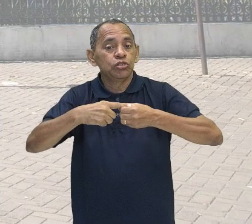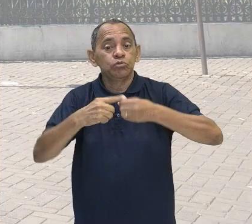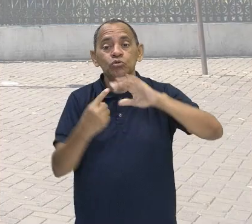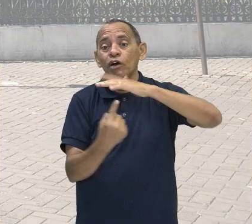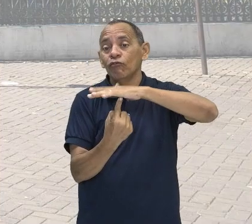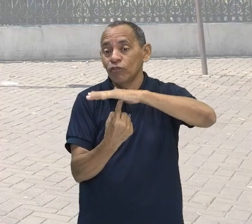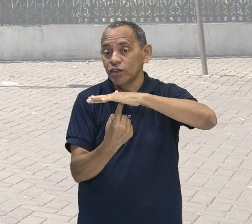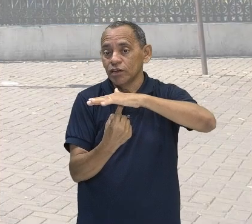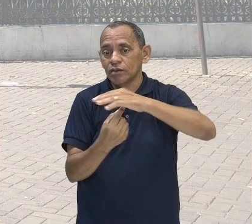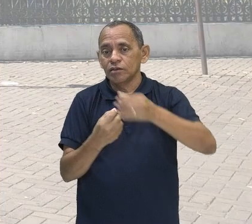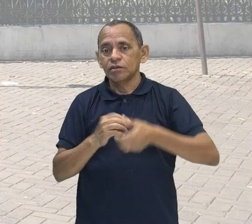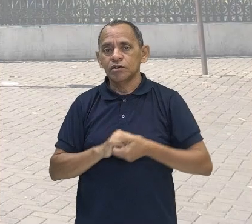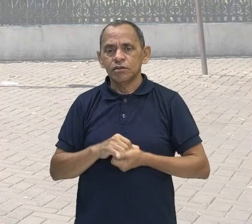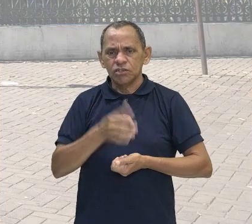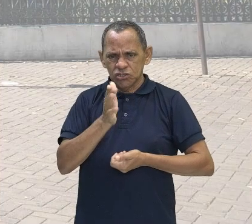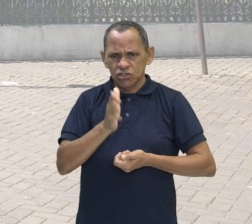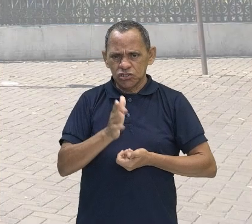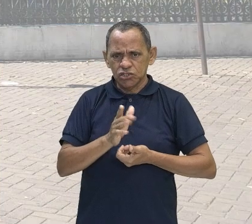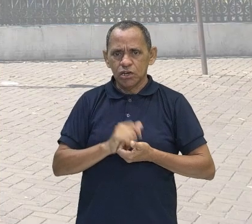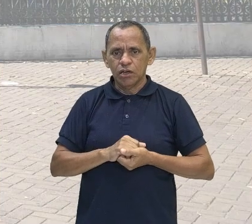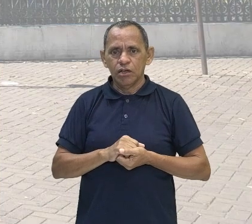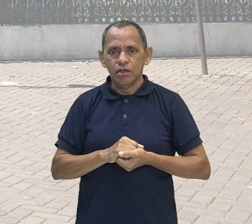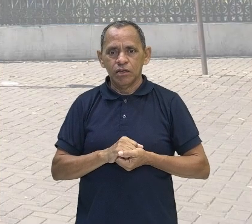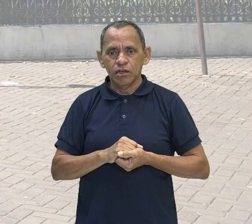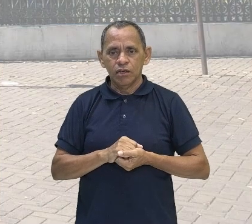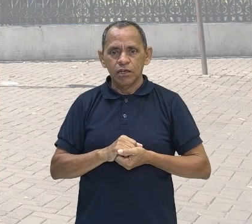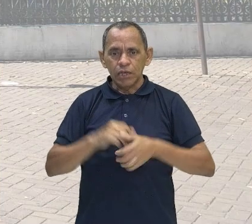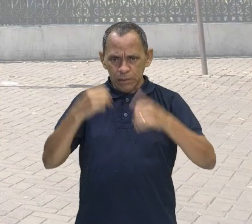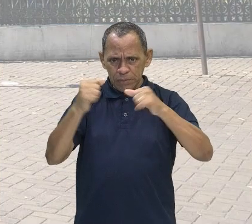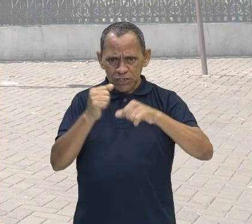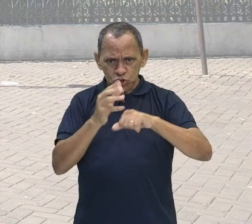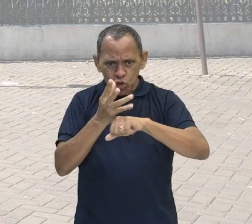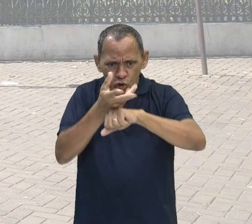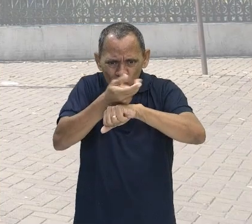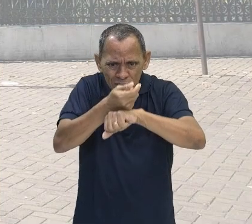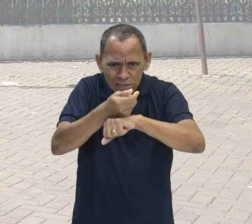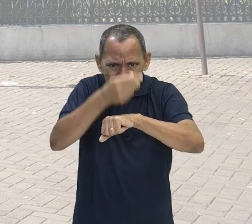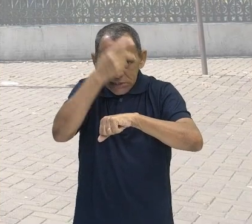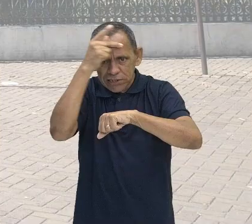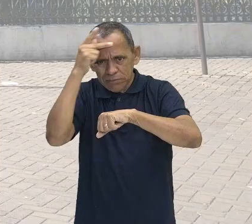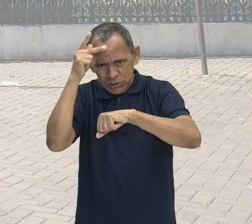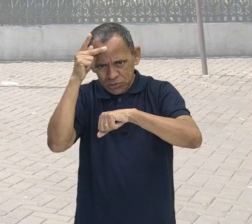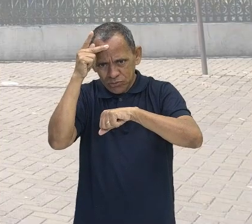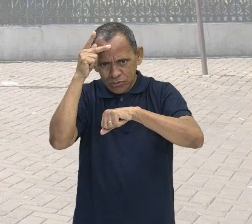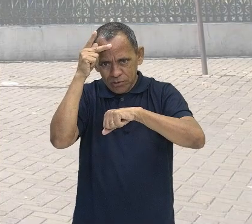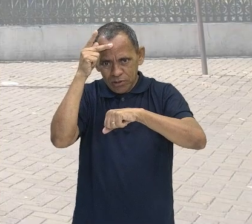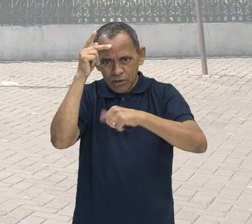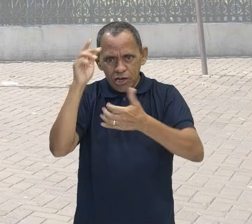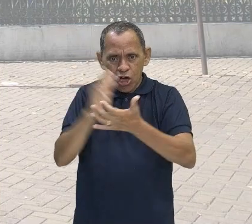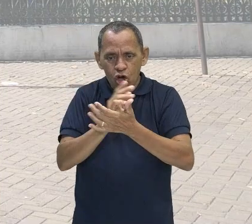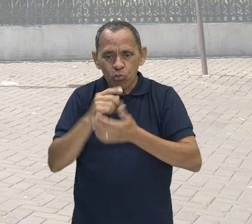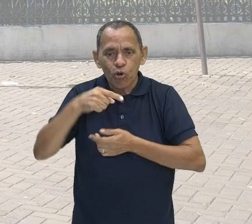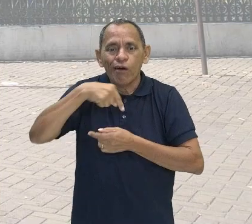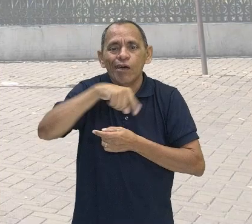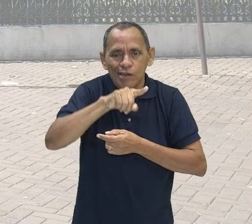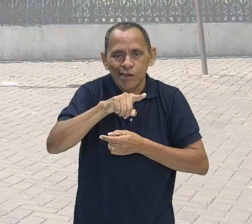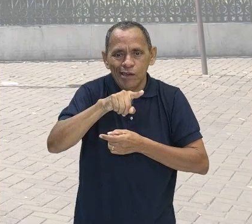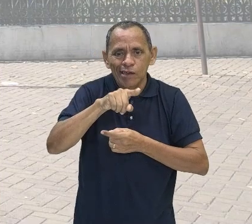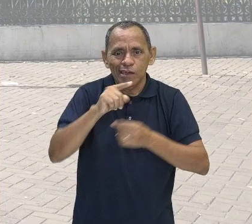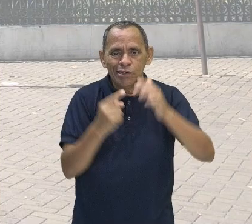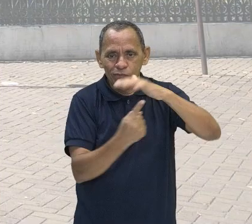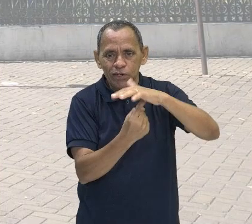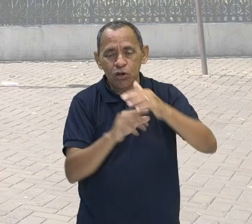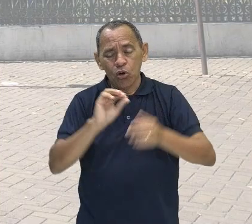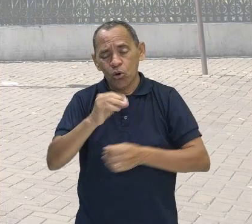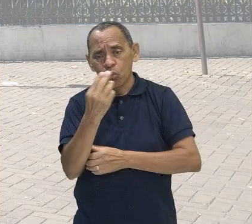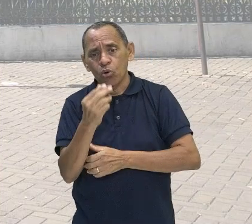você já precisou convencer alguém a ir com você a esta feira? Ou, de repente, desenvolver alguma outra atividade que